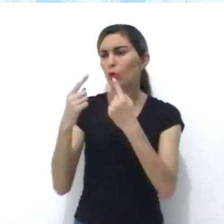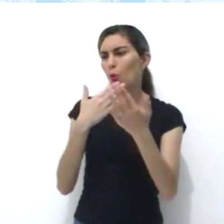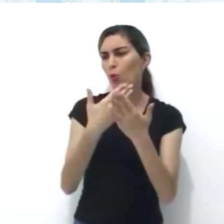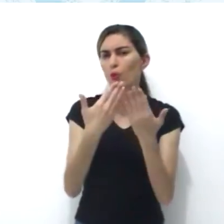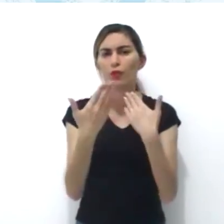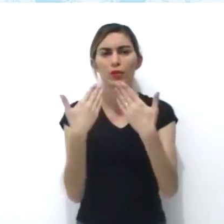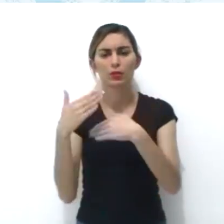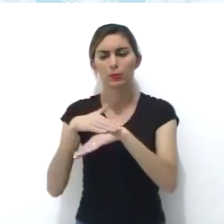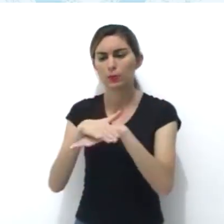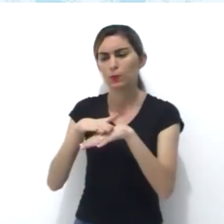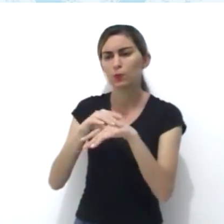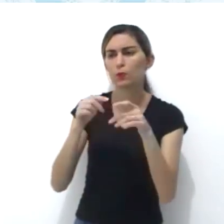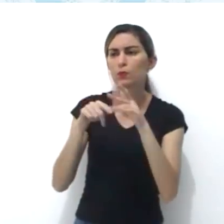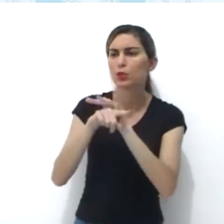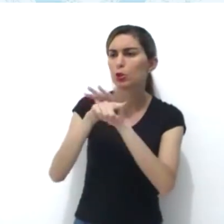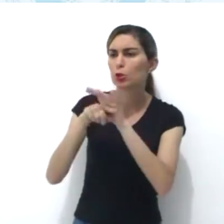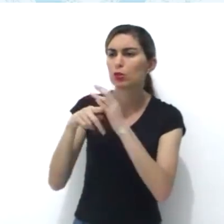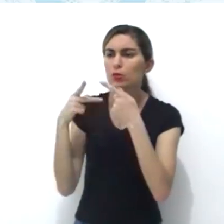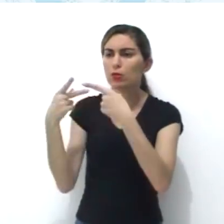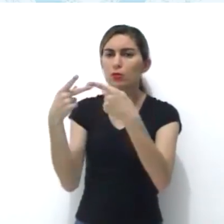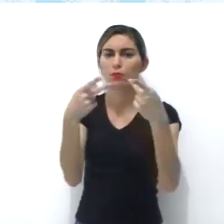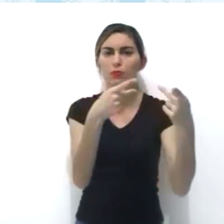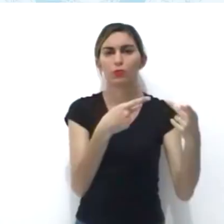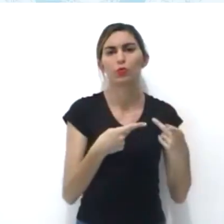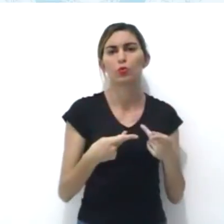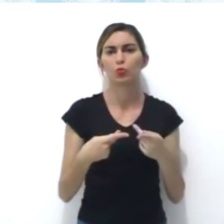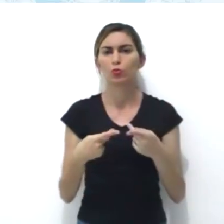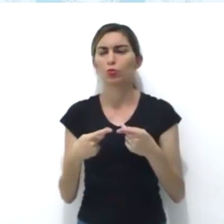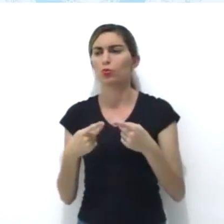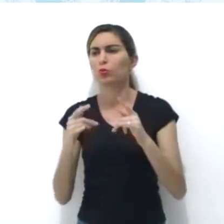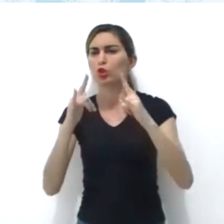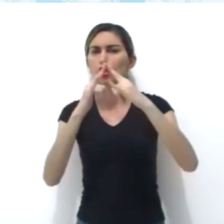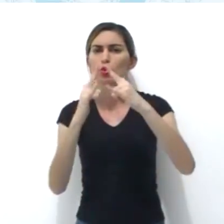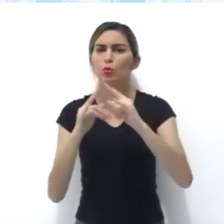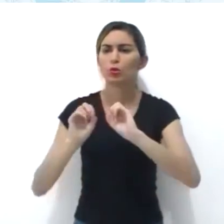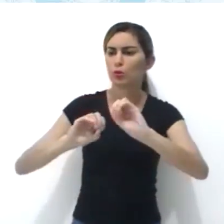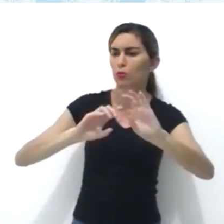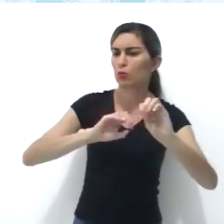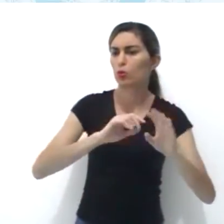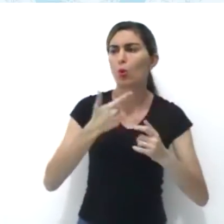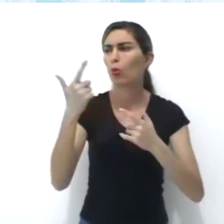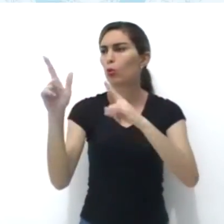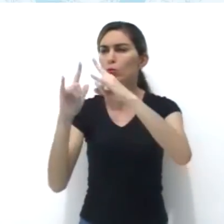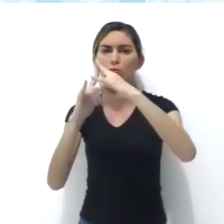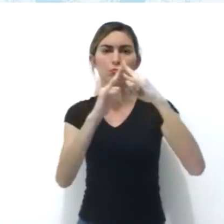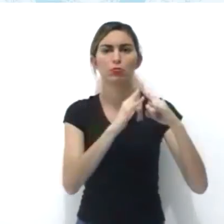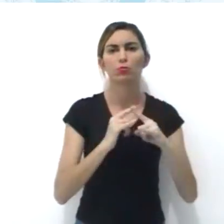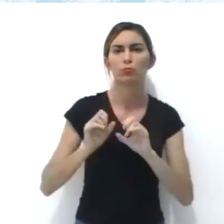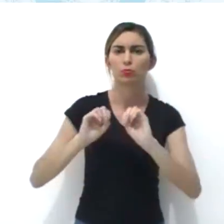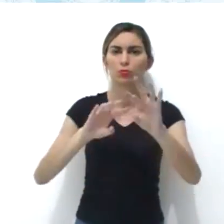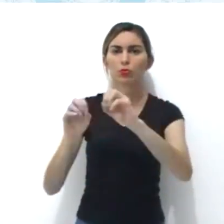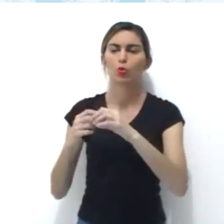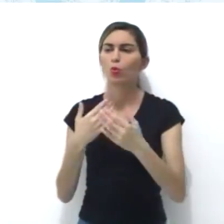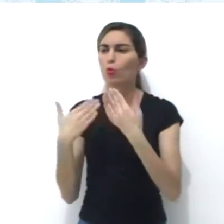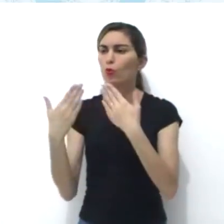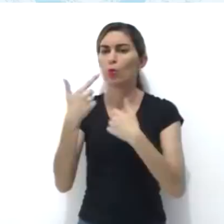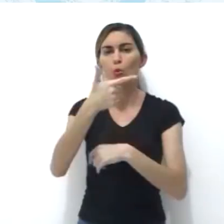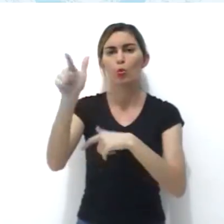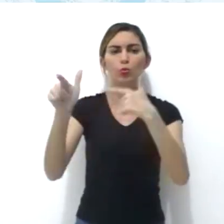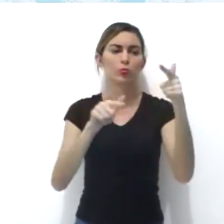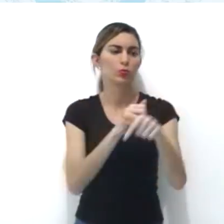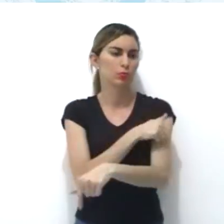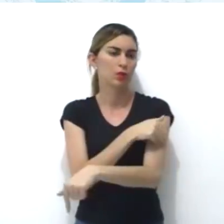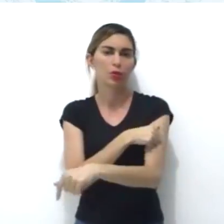construindo, conversando, pesquisando, visitando, né, instituições de ensino, outras instituições de ensino, conversando com